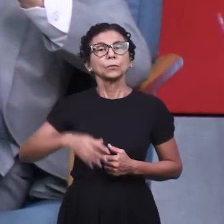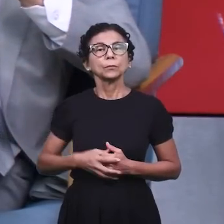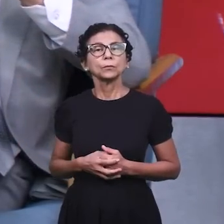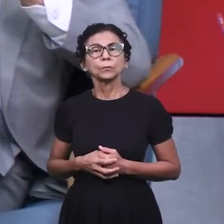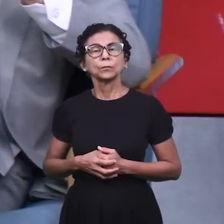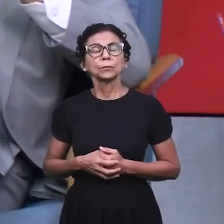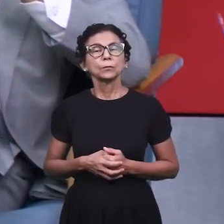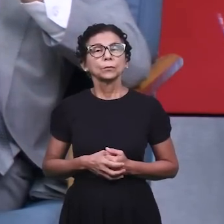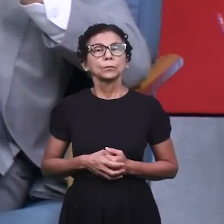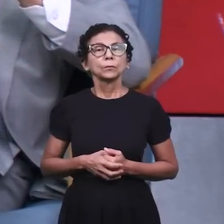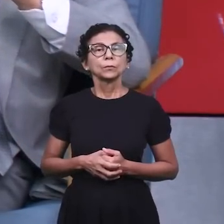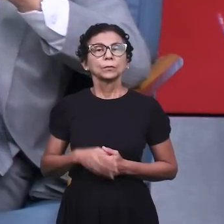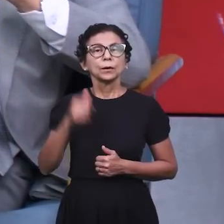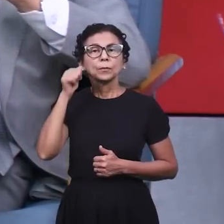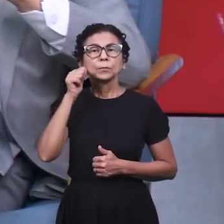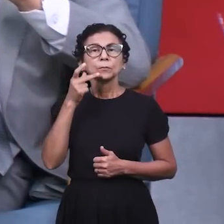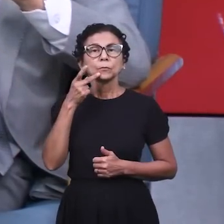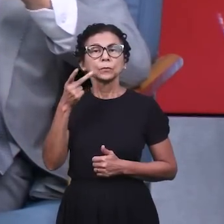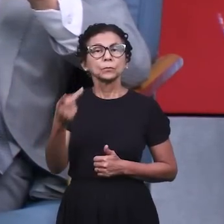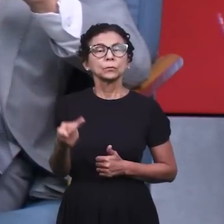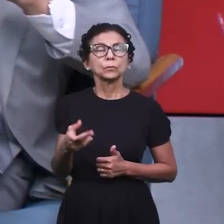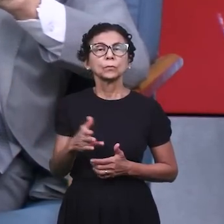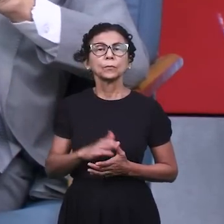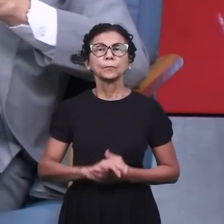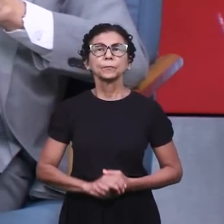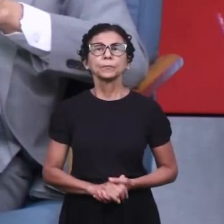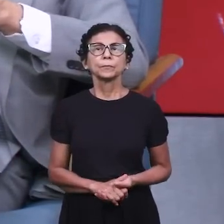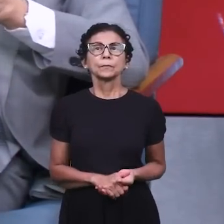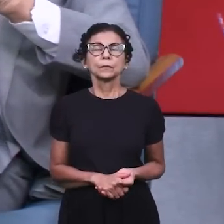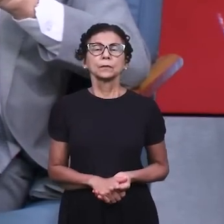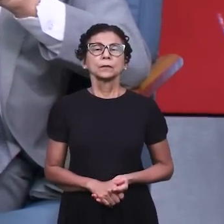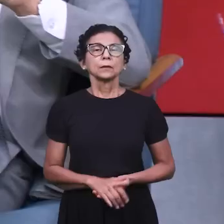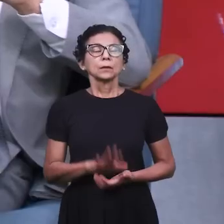vez foi entregou o dom.